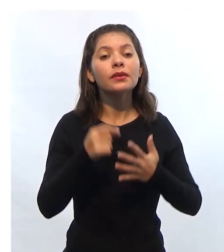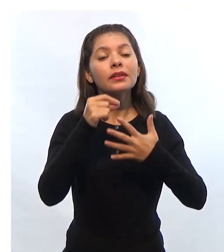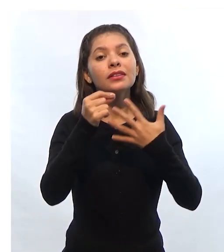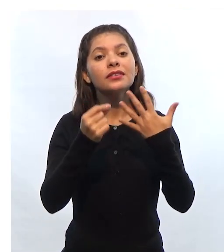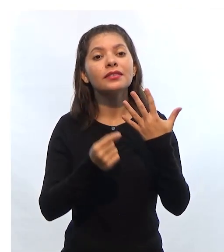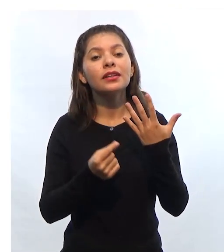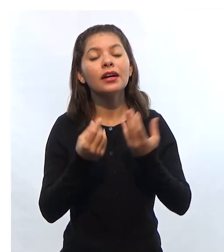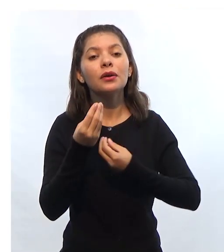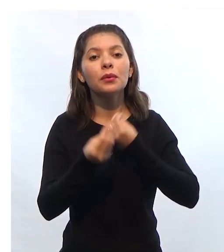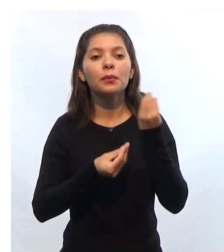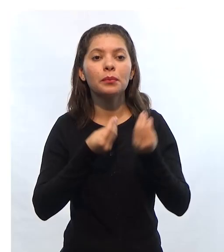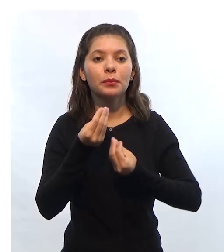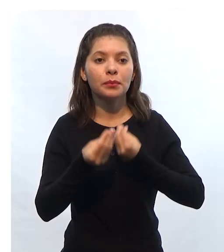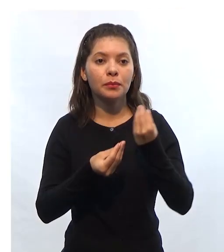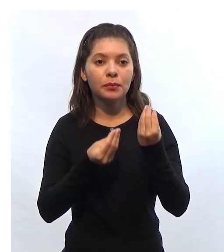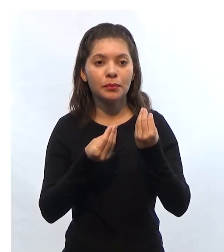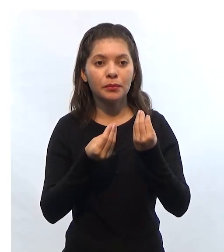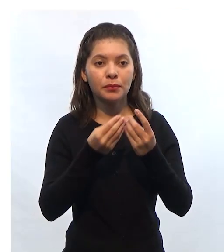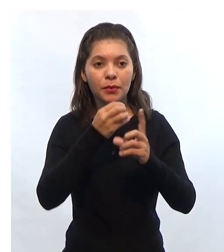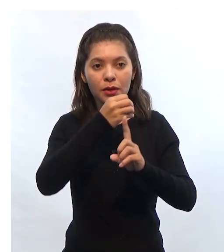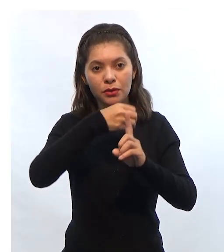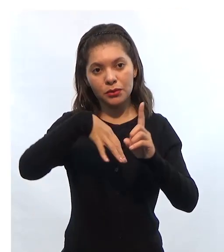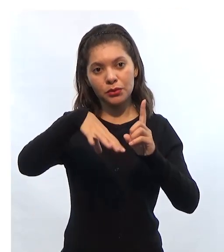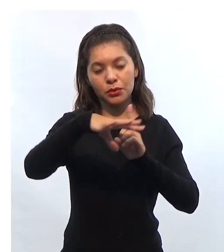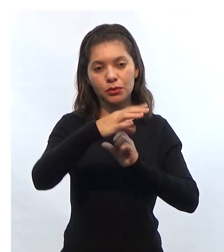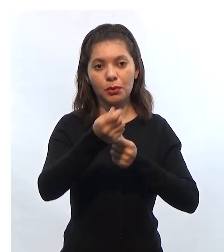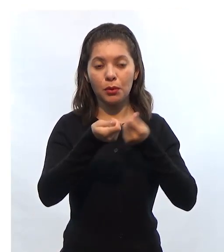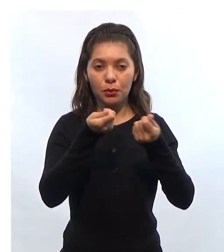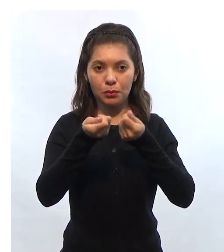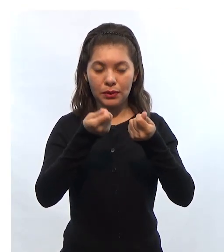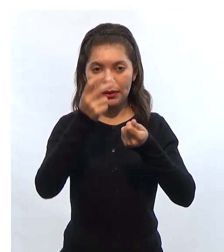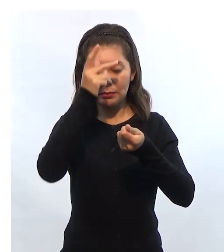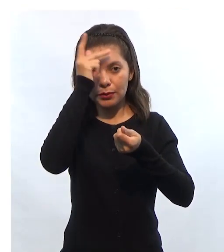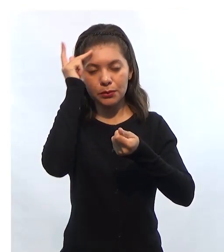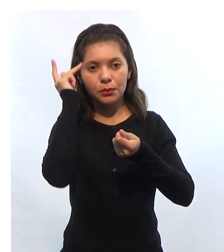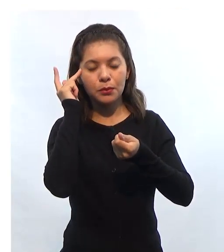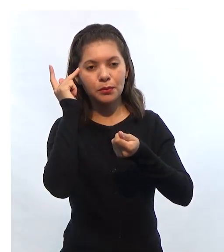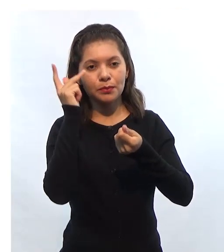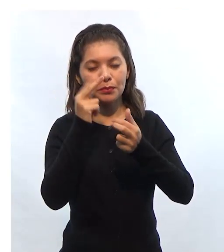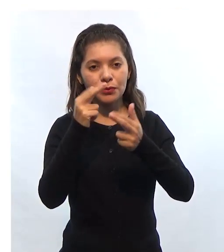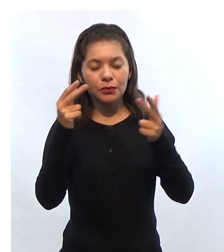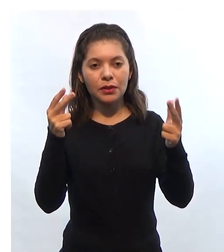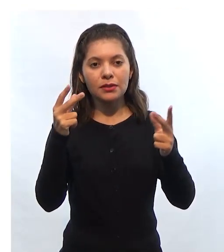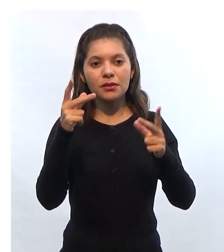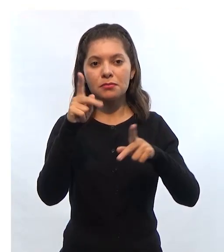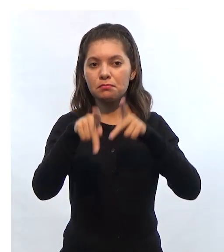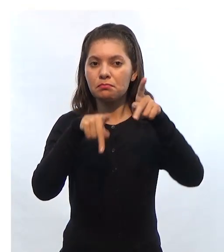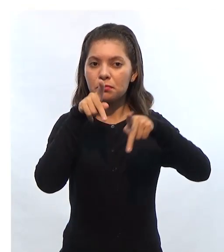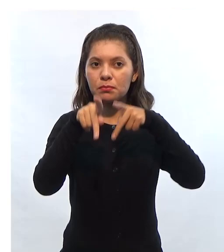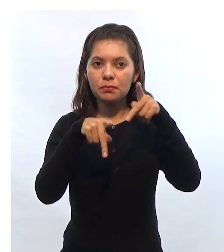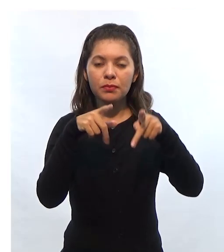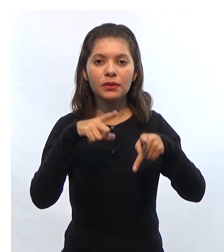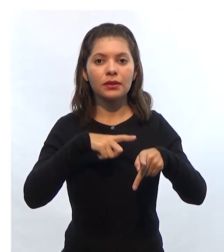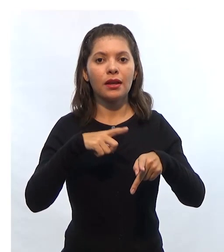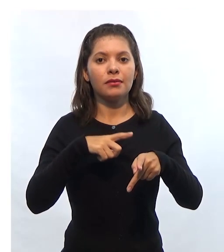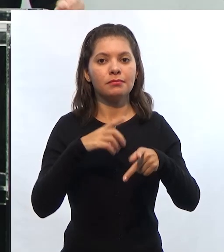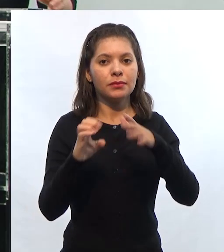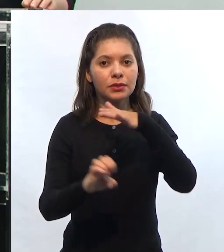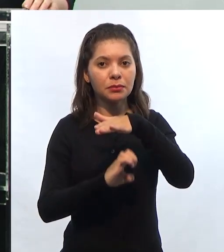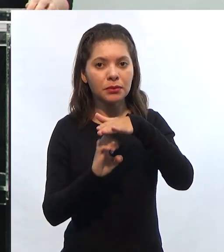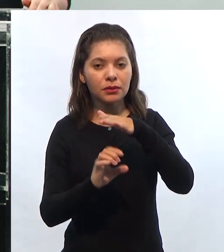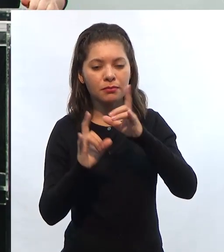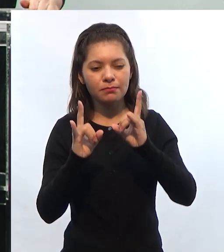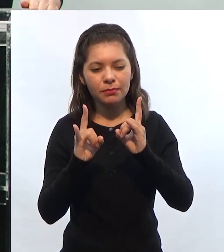vão classificar conforme a faixa socioeconômica da pessoa, né, dos diversos públicos. Então, você vai